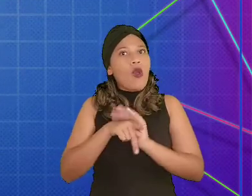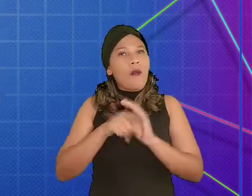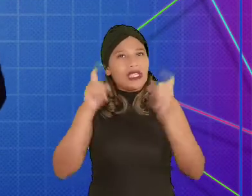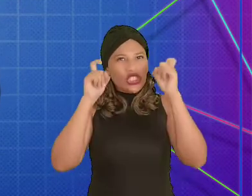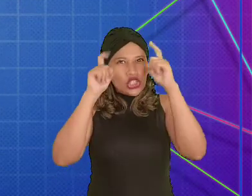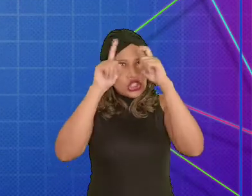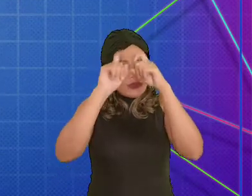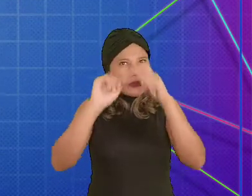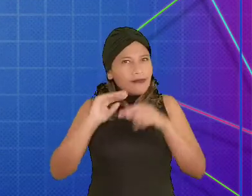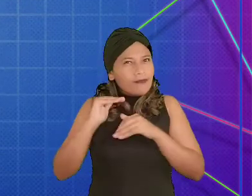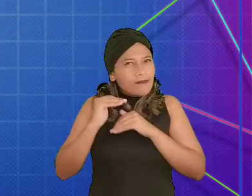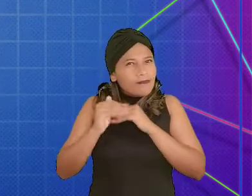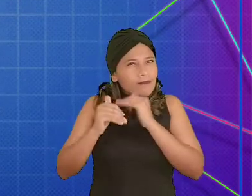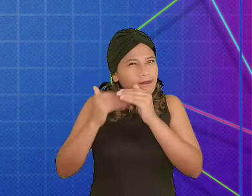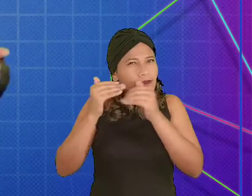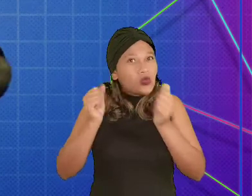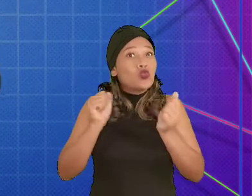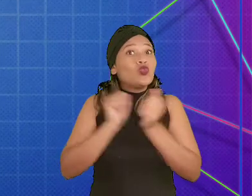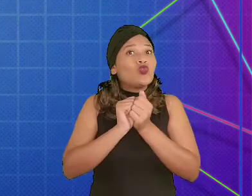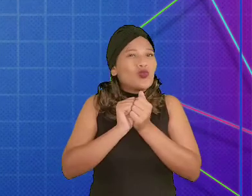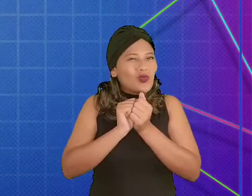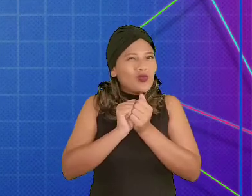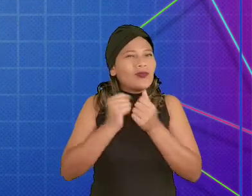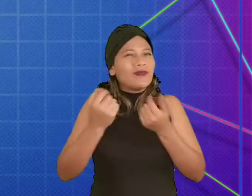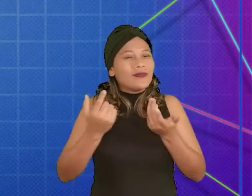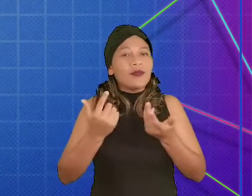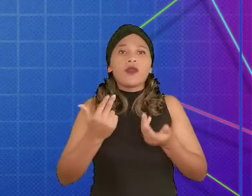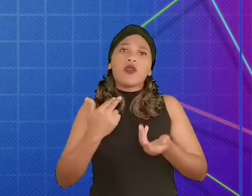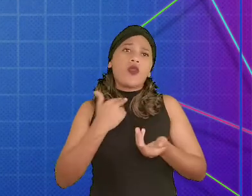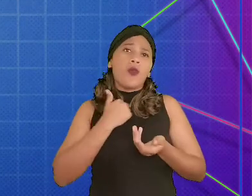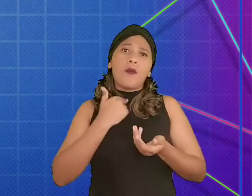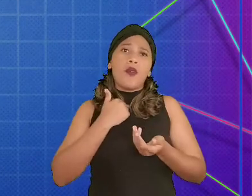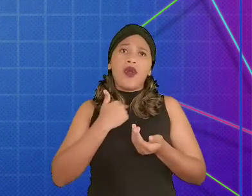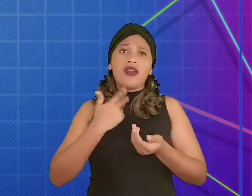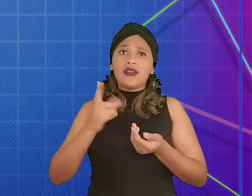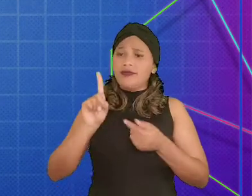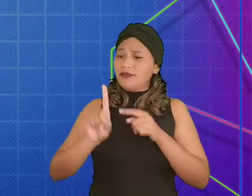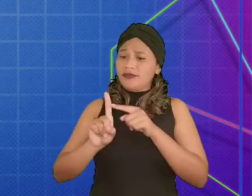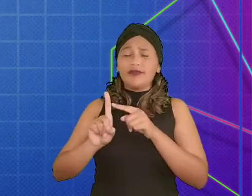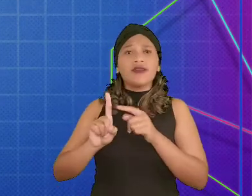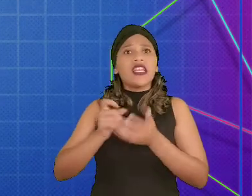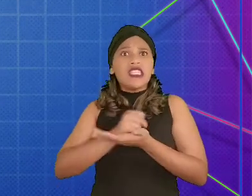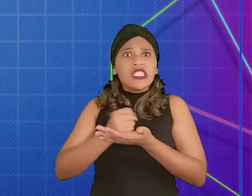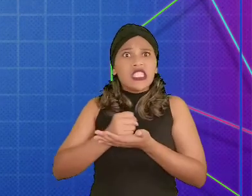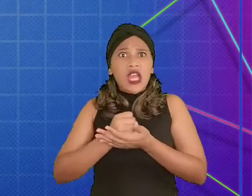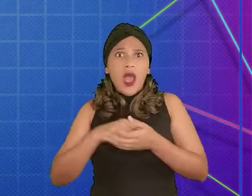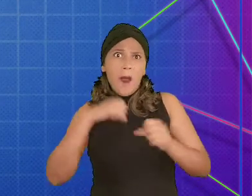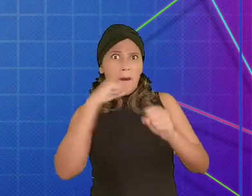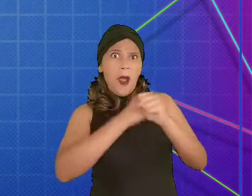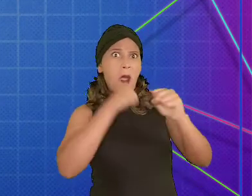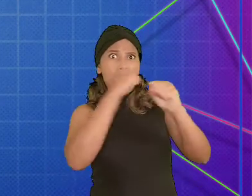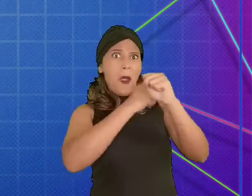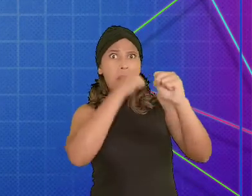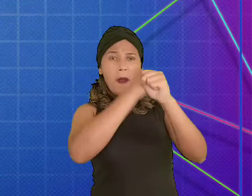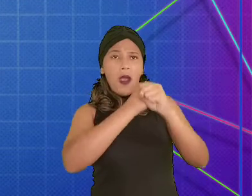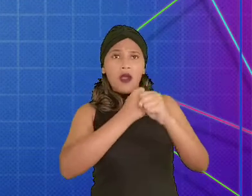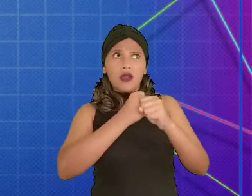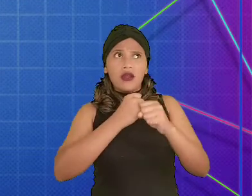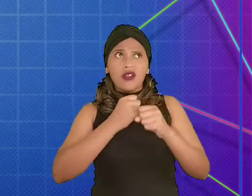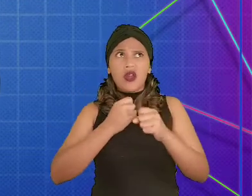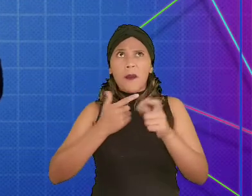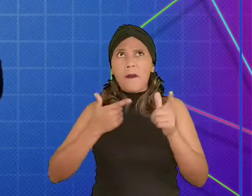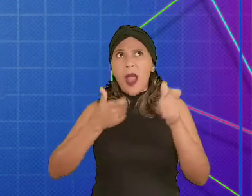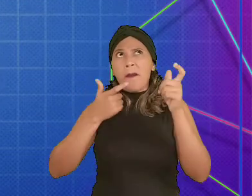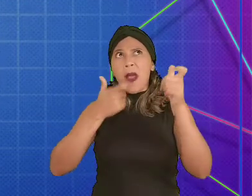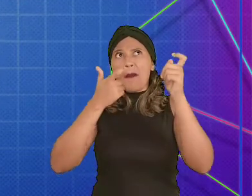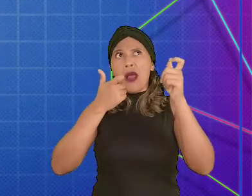aumentando a dificuldade de cada desafio. Por exemplo, você não pode ter que fazer o jogador passar de uma fase quebrando uma parede com um tiro de uma arma se